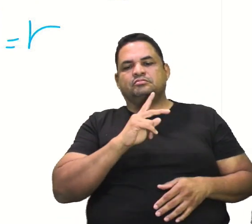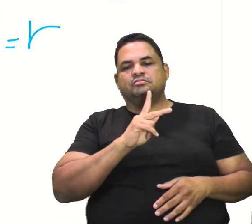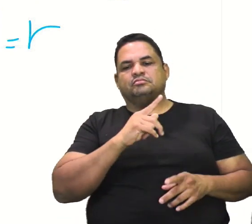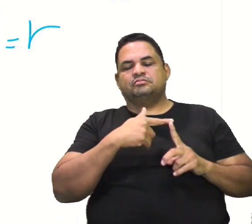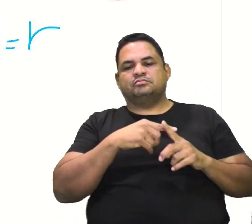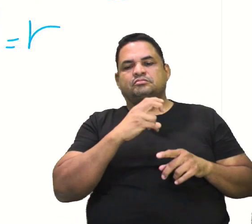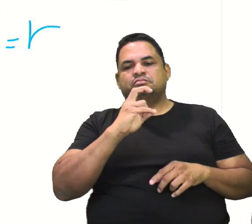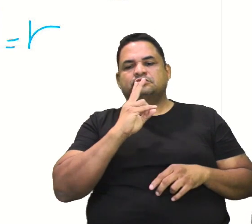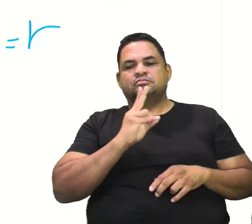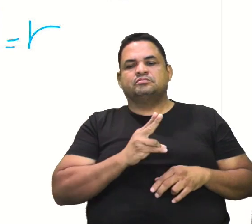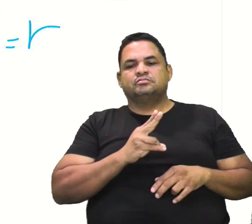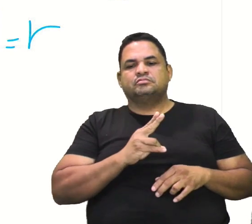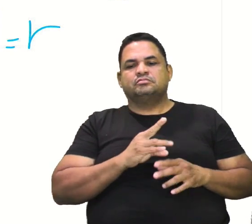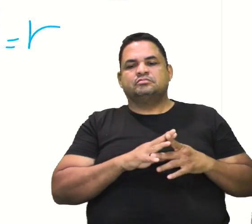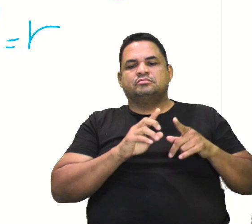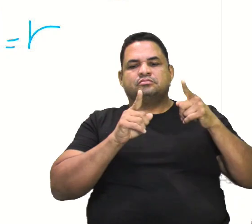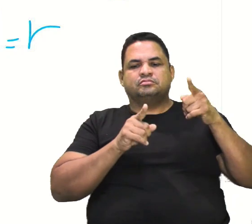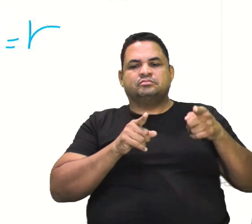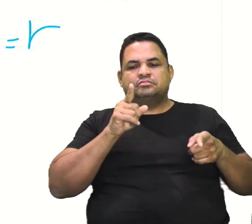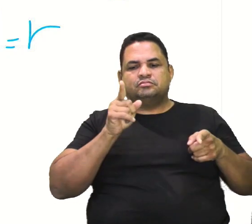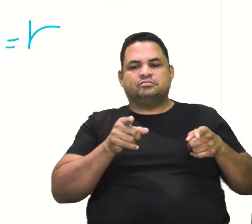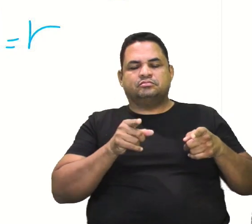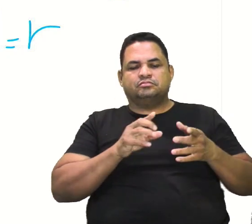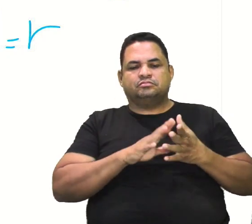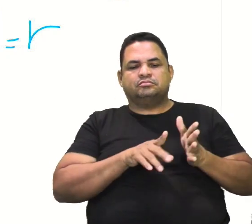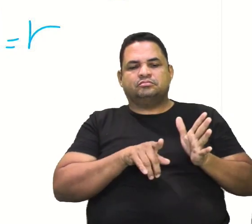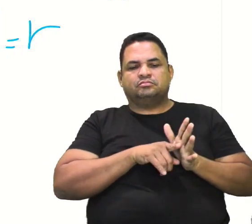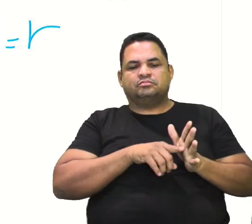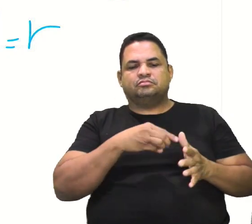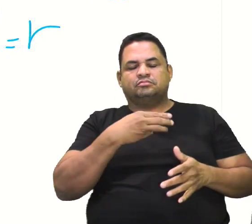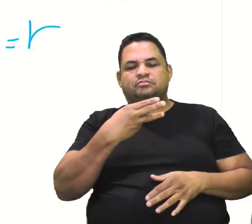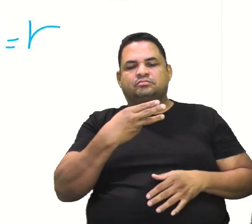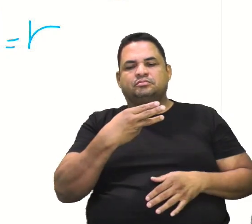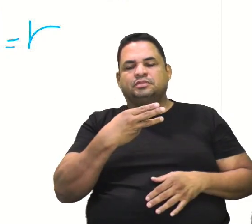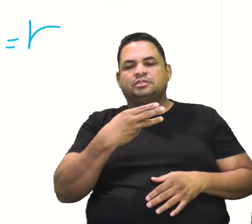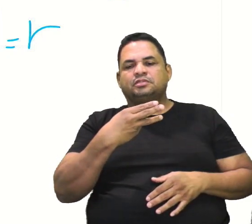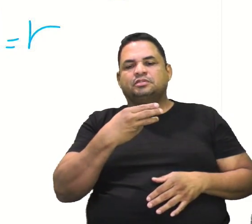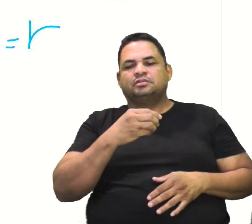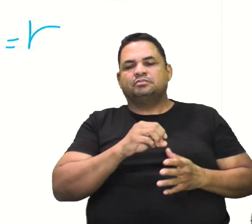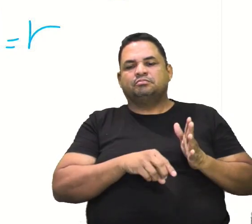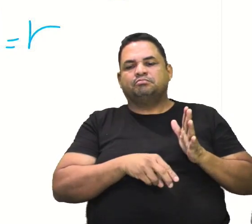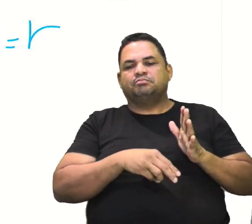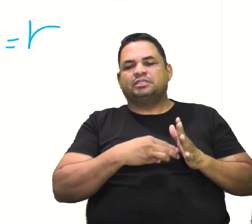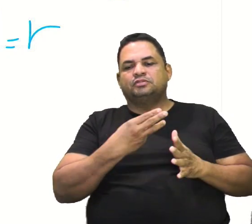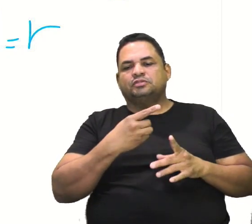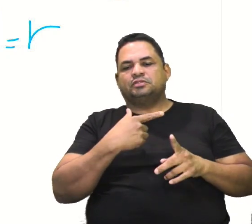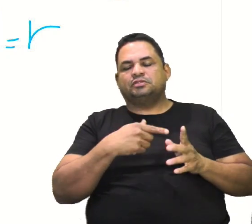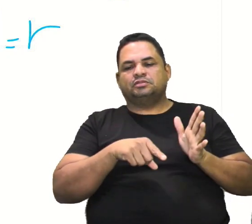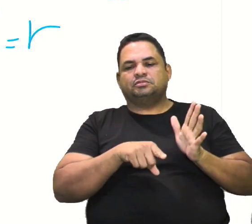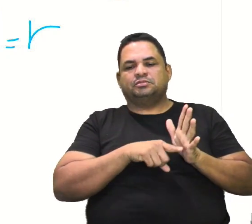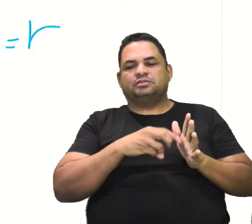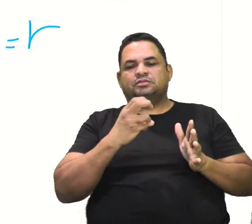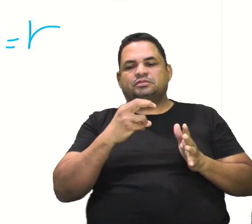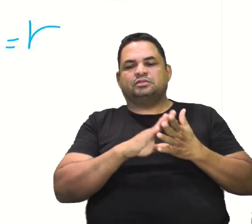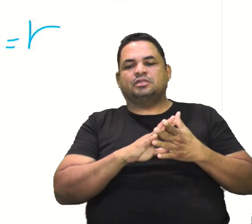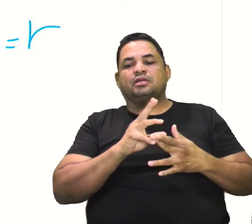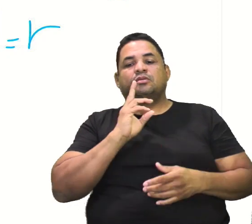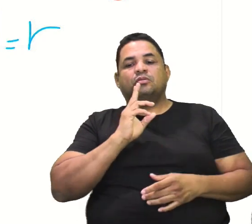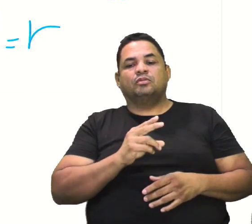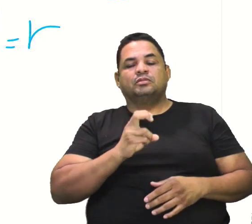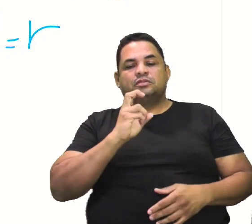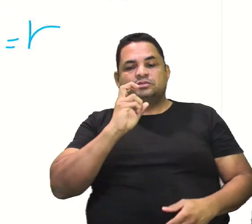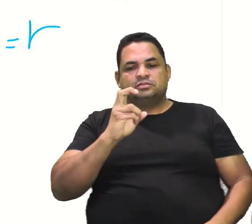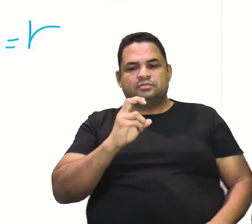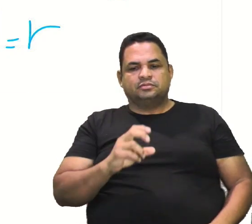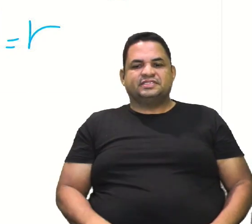mais 5 vai ser igual ao módulo de menos 2 com menos 3 é menos 5, que é 5, né? O que a gente faz